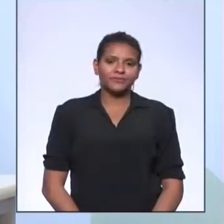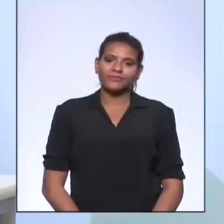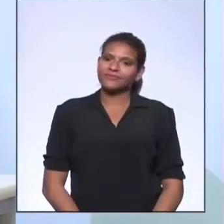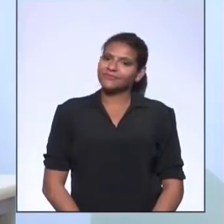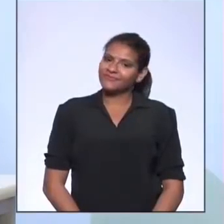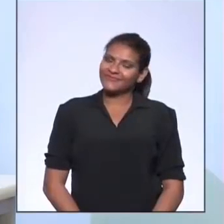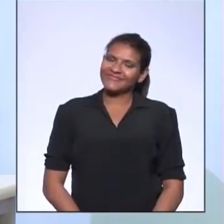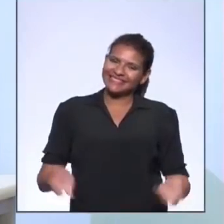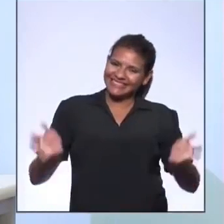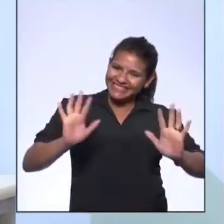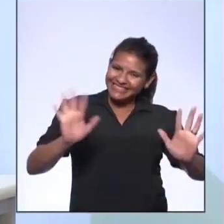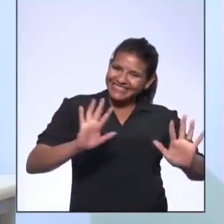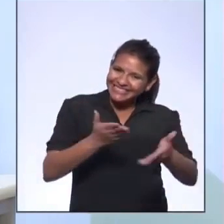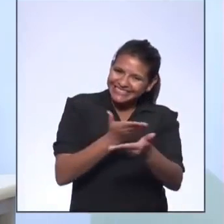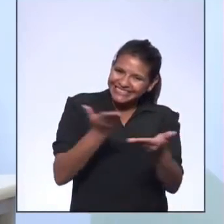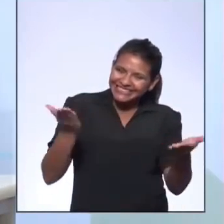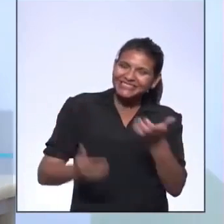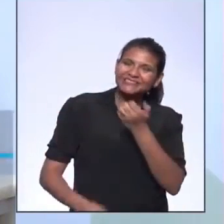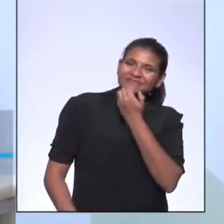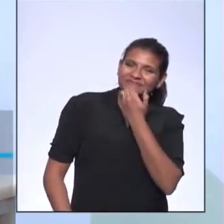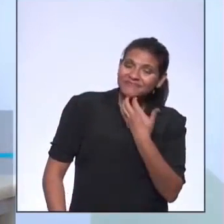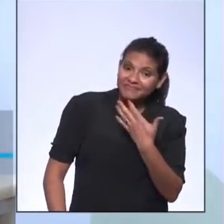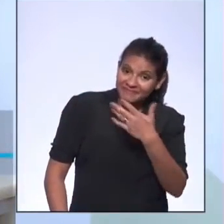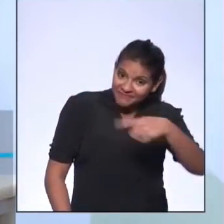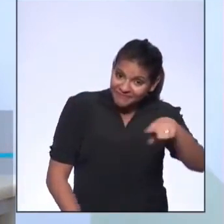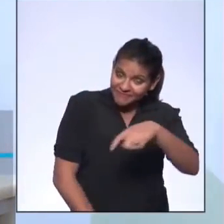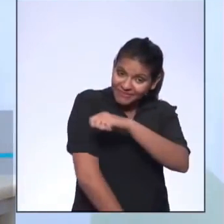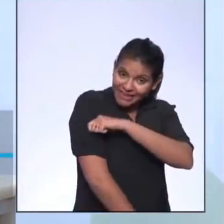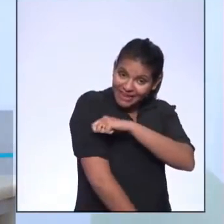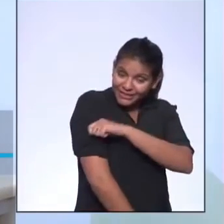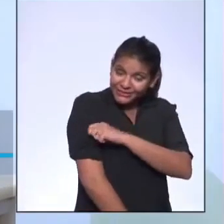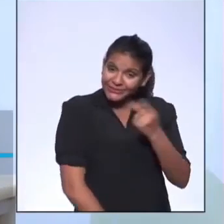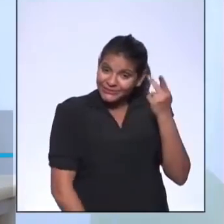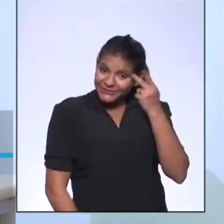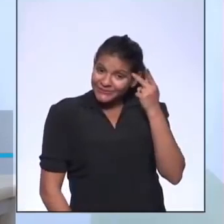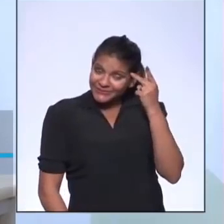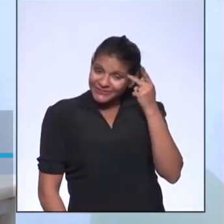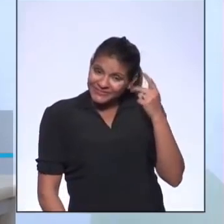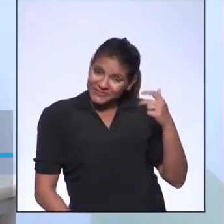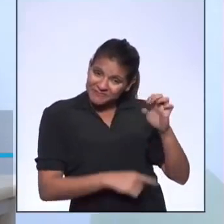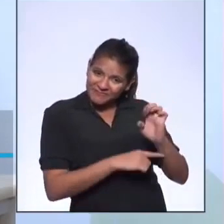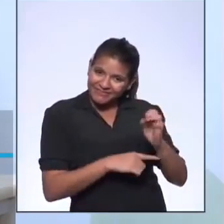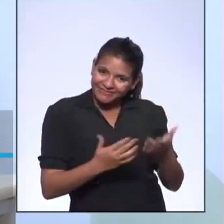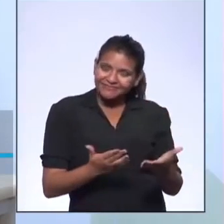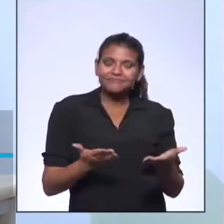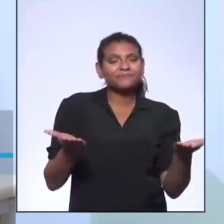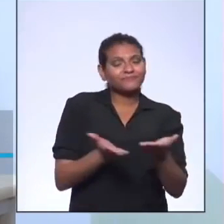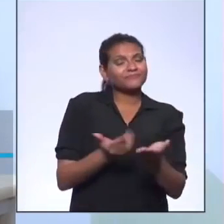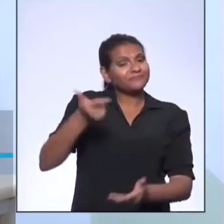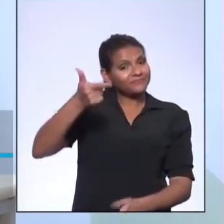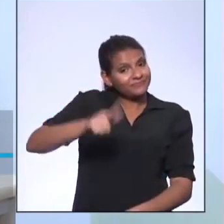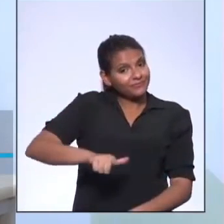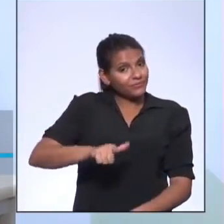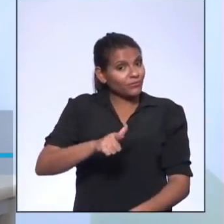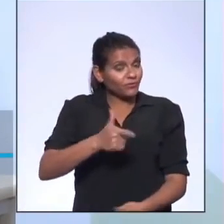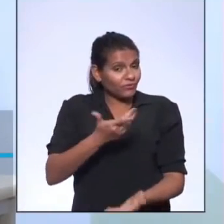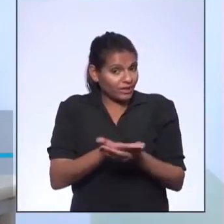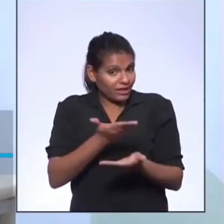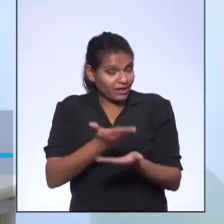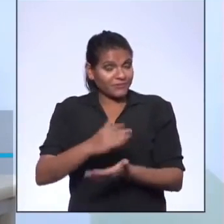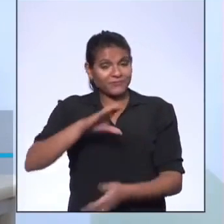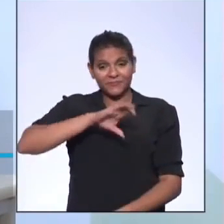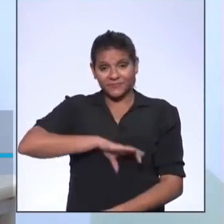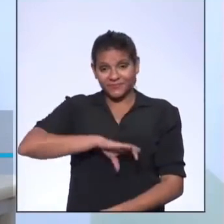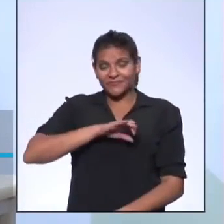Olá, tudo bem com vocês, queridos alunos do estado de São Paulo? Estamos aqui mais uma vez para mais uma aula de língua portuguesa. Eu sou o professor